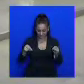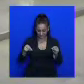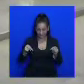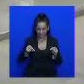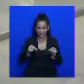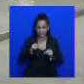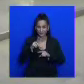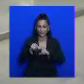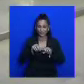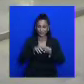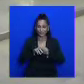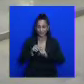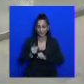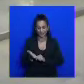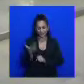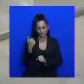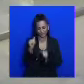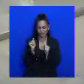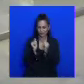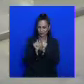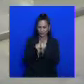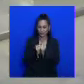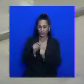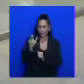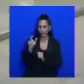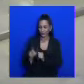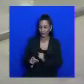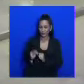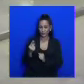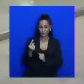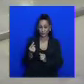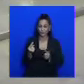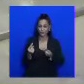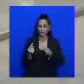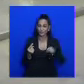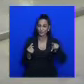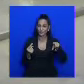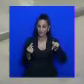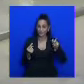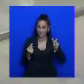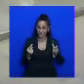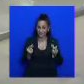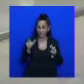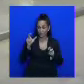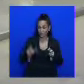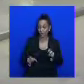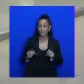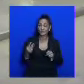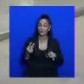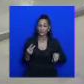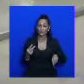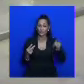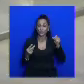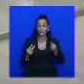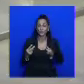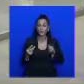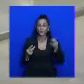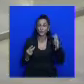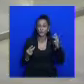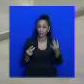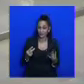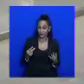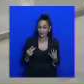224 do Super 7. Confira comigo. Coluna 1, 5. Coluna 2,